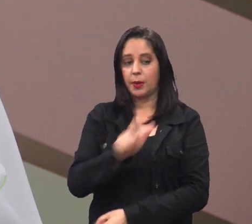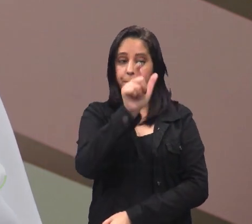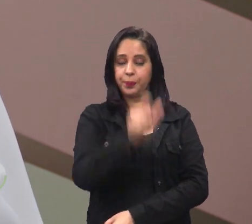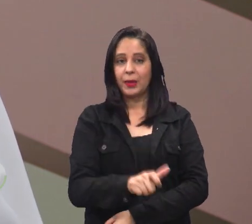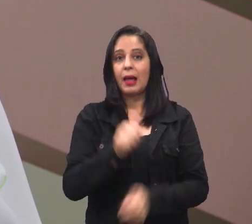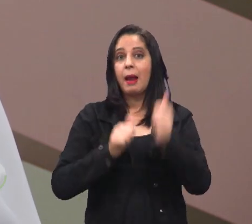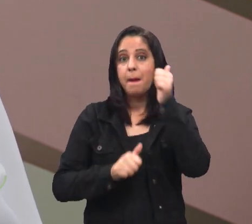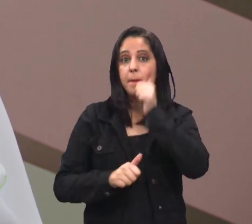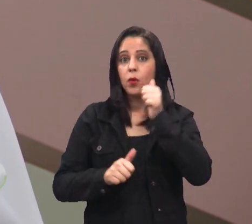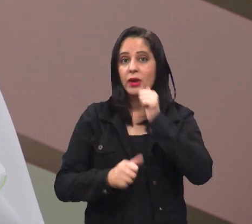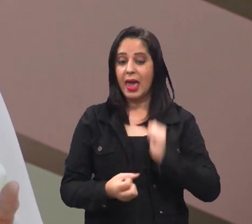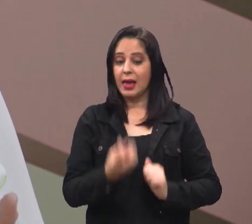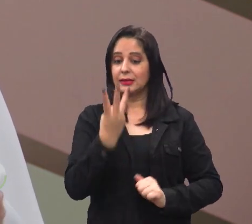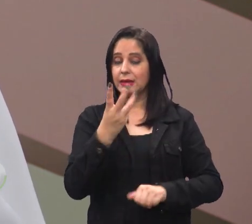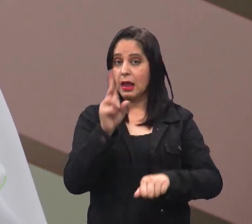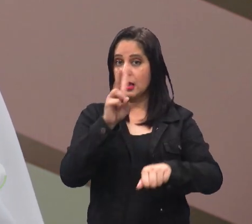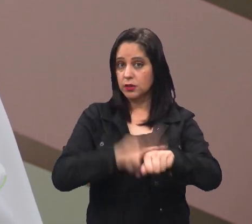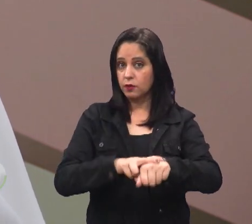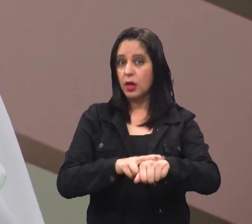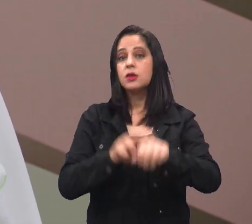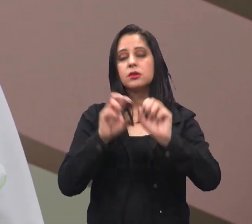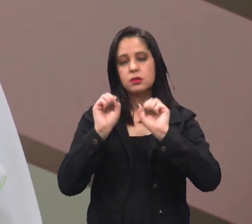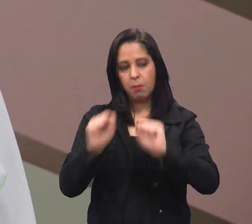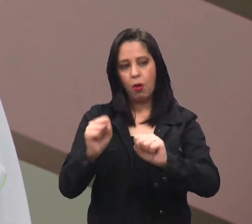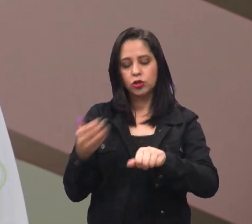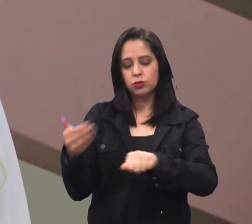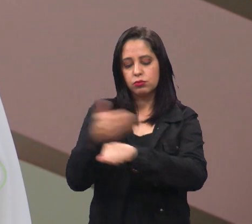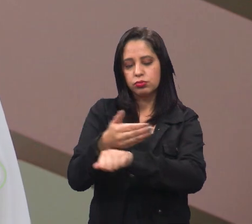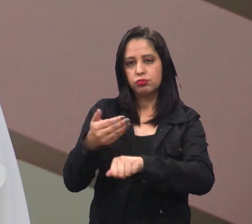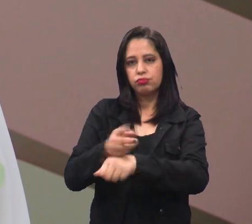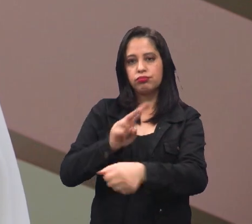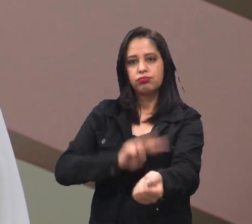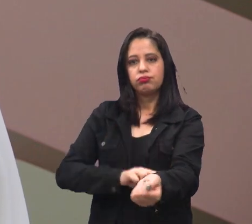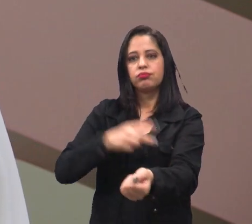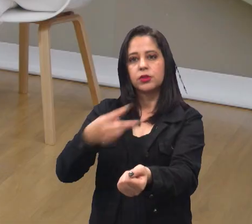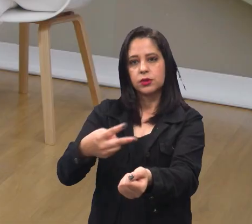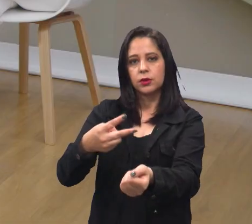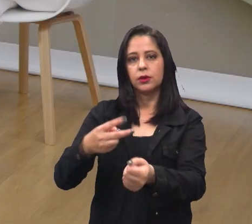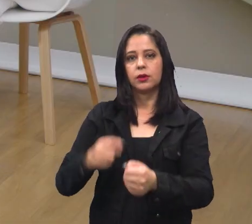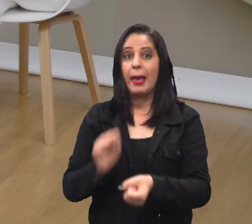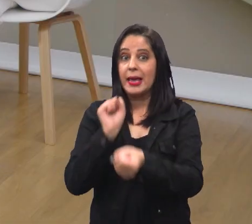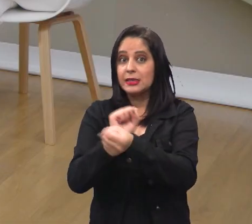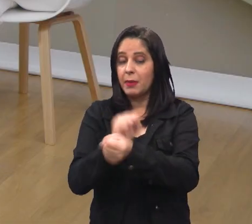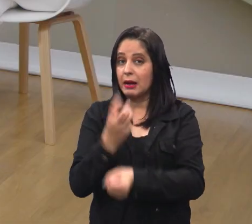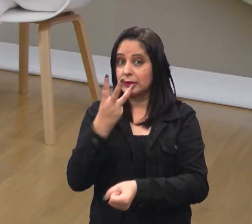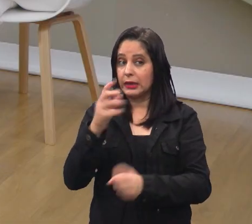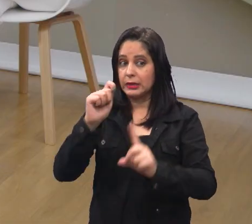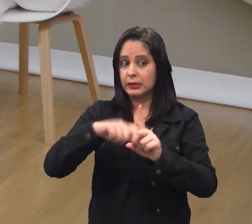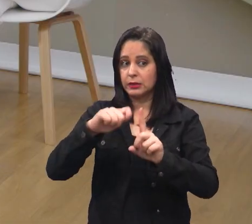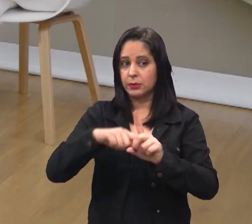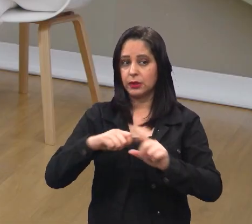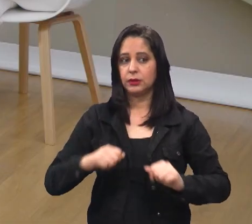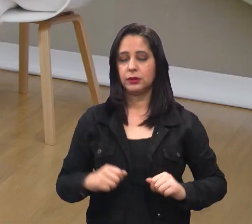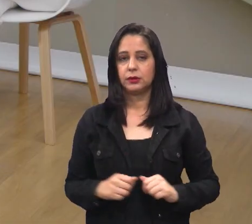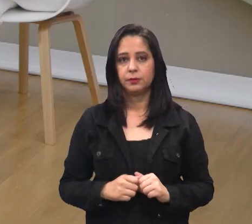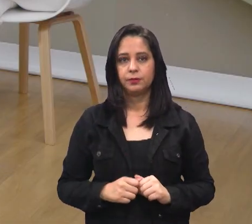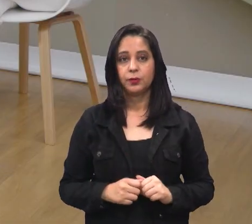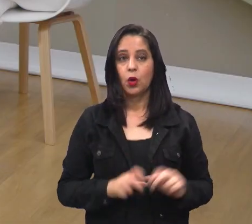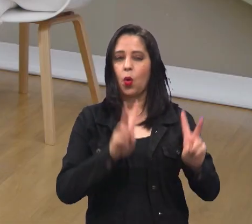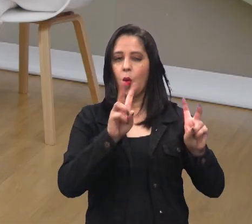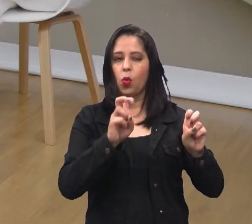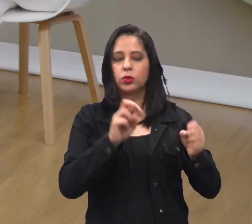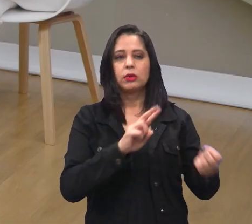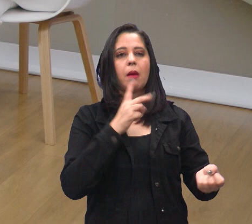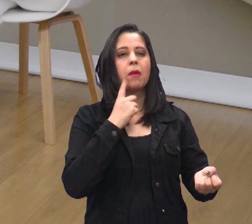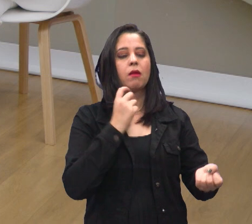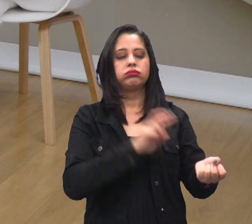3 vezes ao ano, com intervalo mínimo entre uma doação de outra de 3 meses. E quando o assunto também é doação de sangue, existe aquele mito